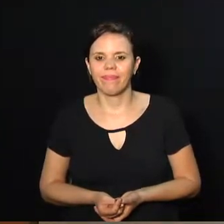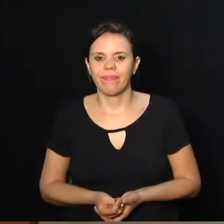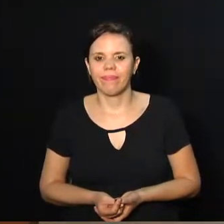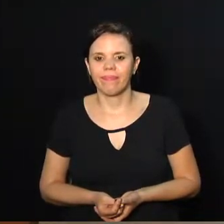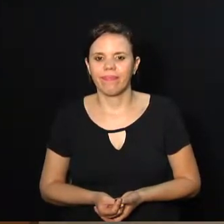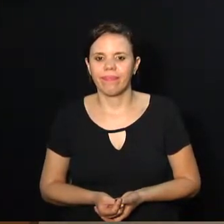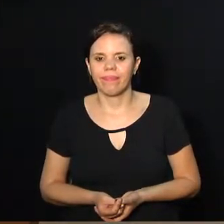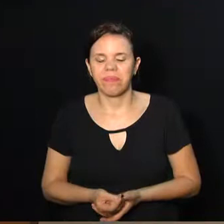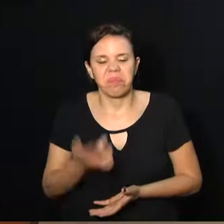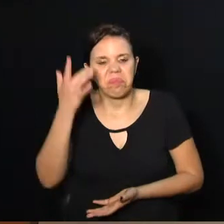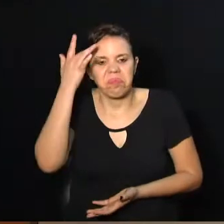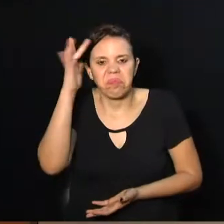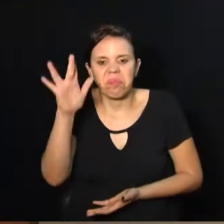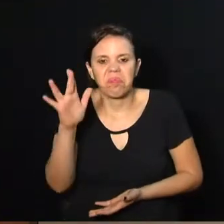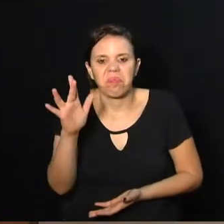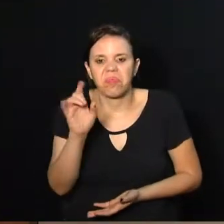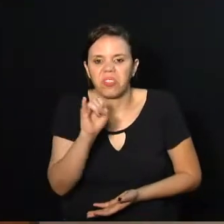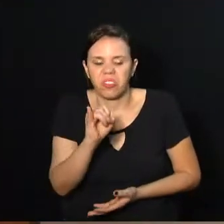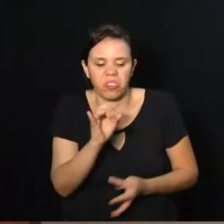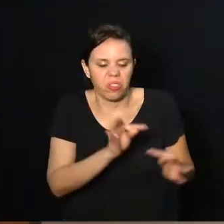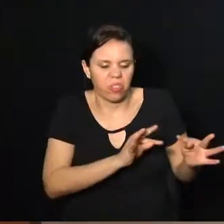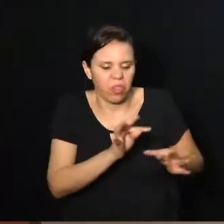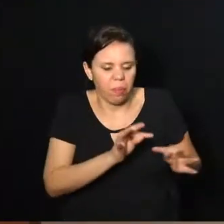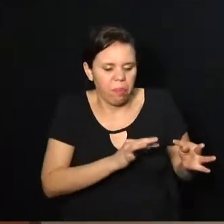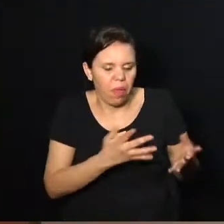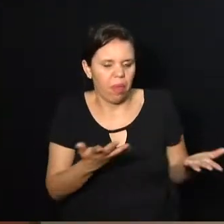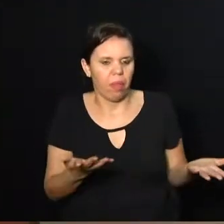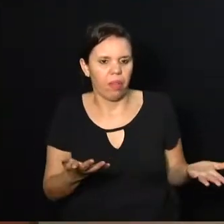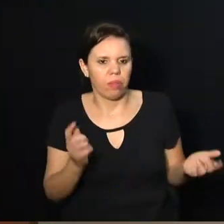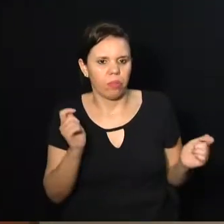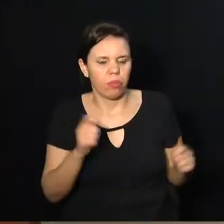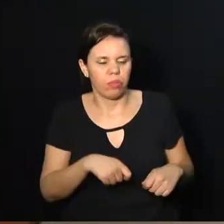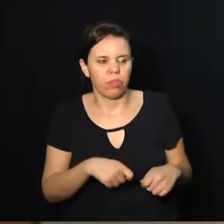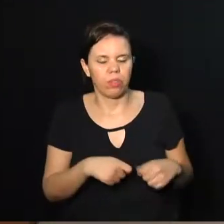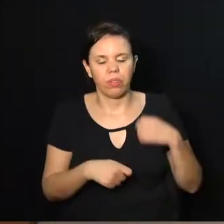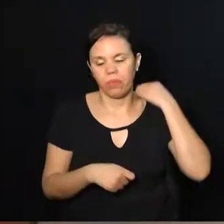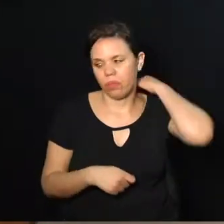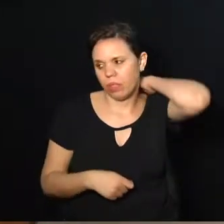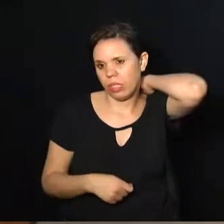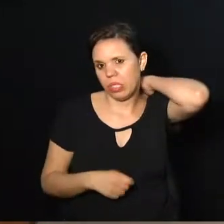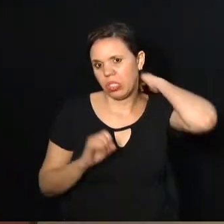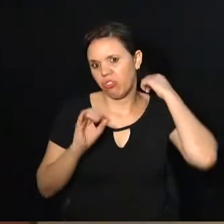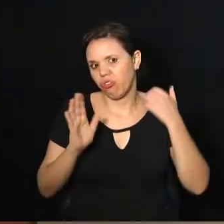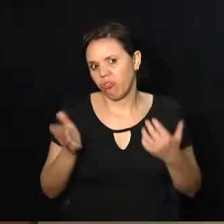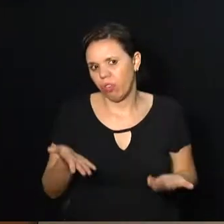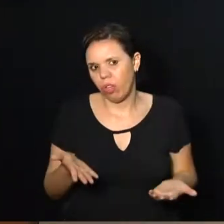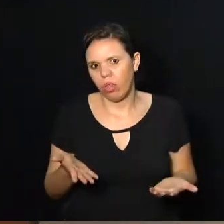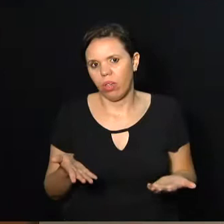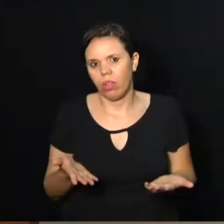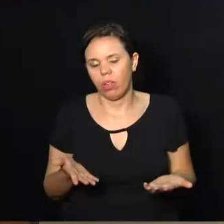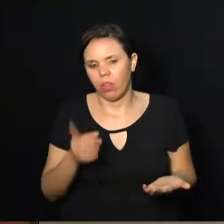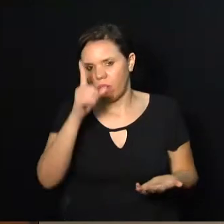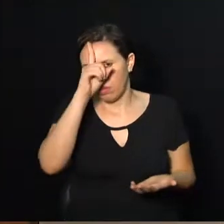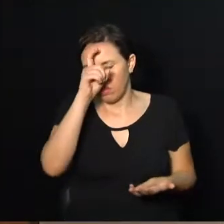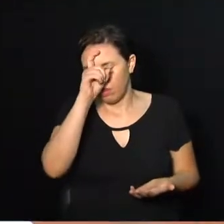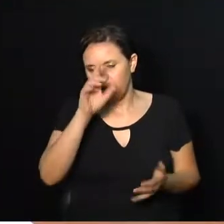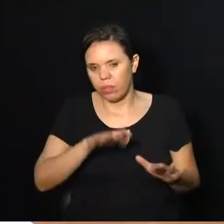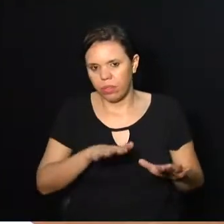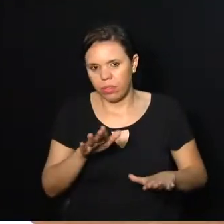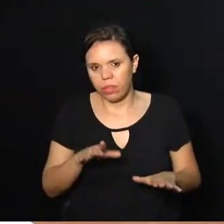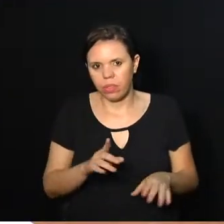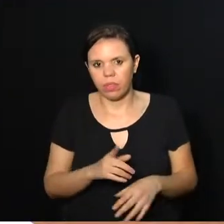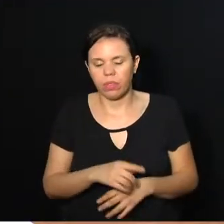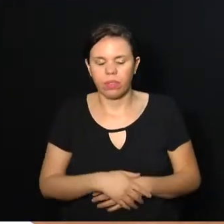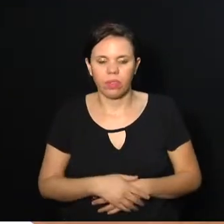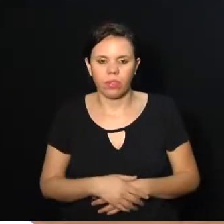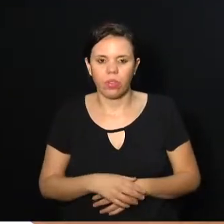Eu não sei clinicamente se isso é possível, né, sair já da maternidade com o Implanon, mas